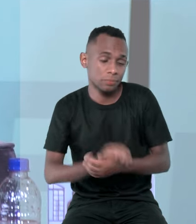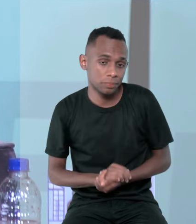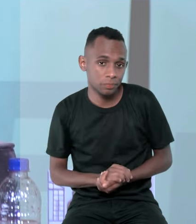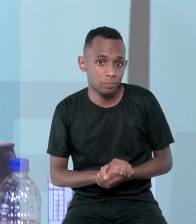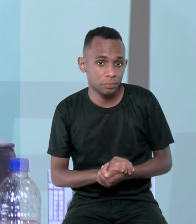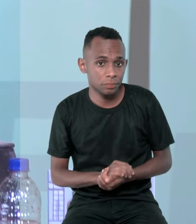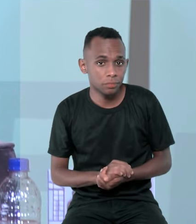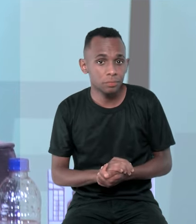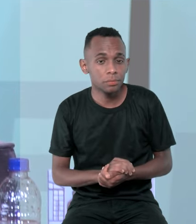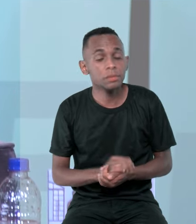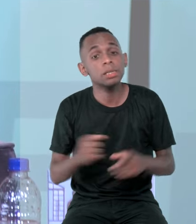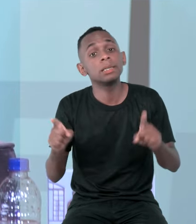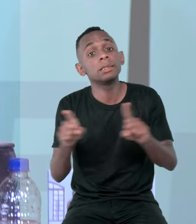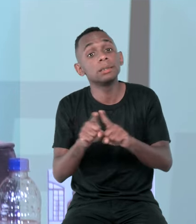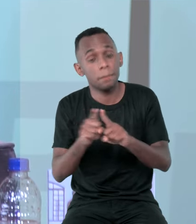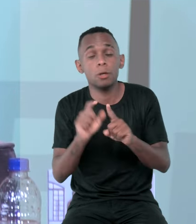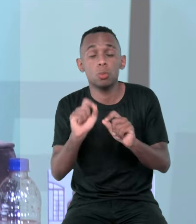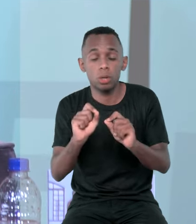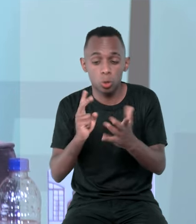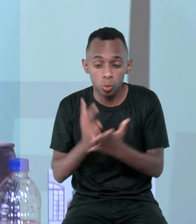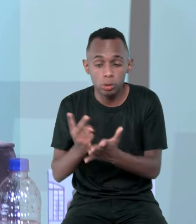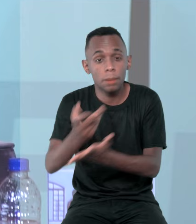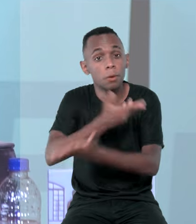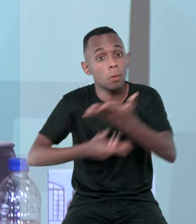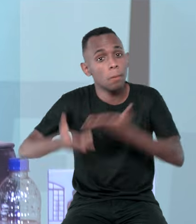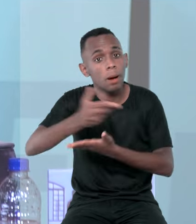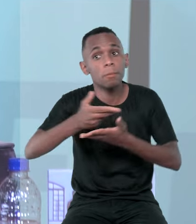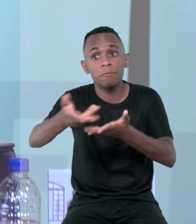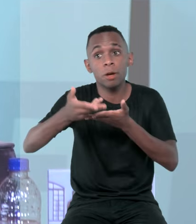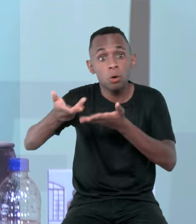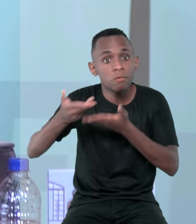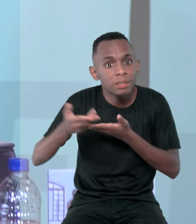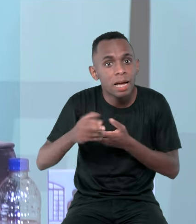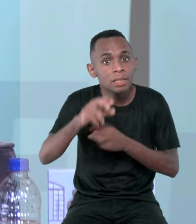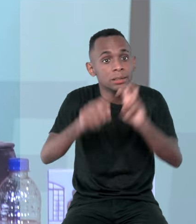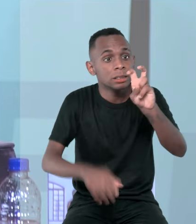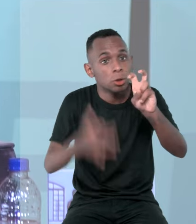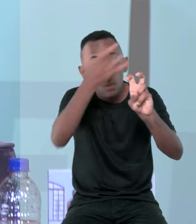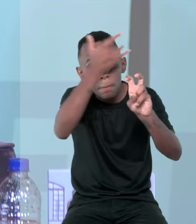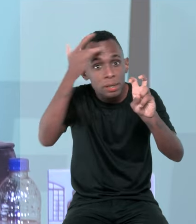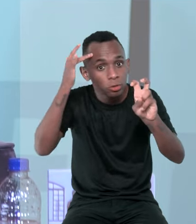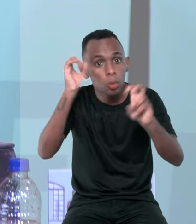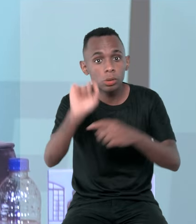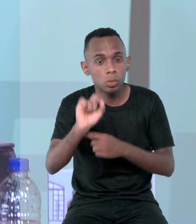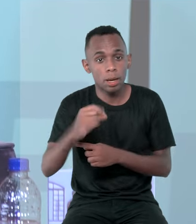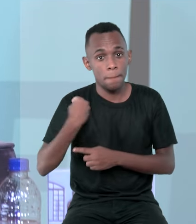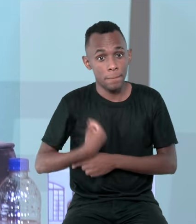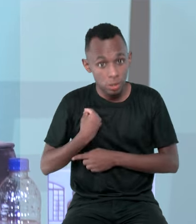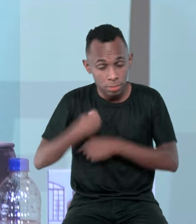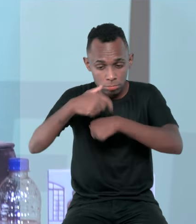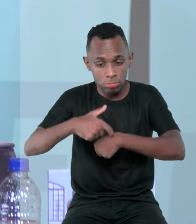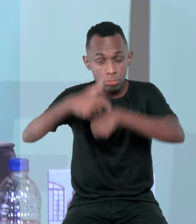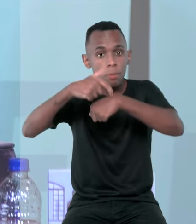E outra coisa, o Sempre um Papo vai convidar 5 pessoas para participar desse